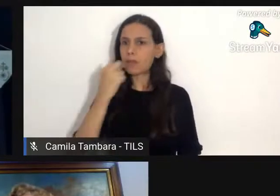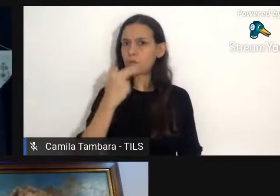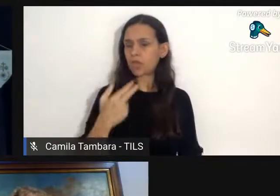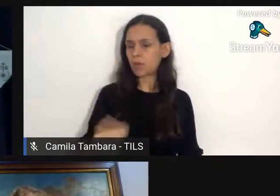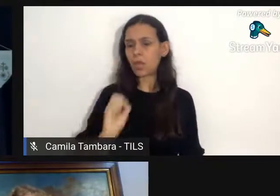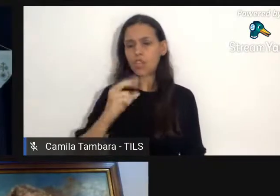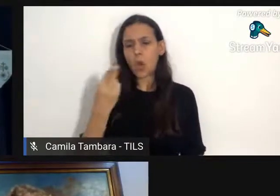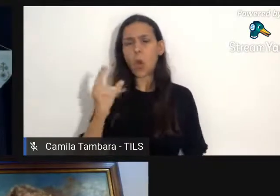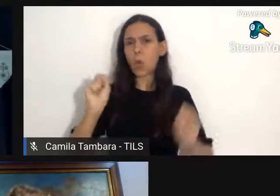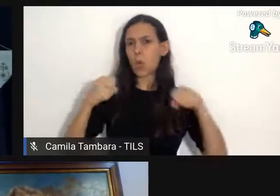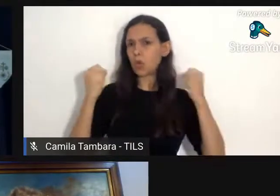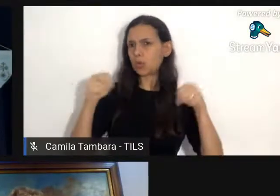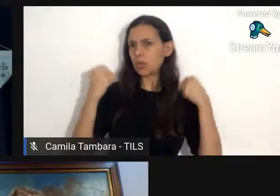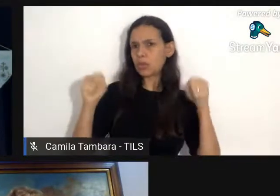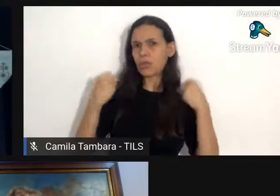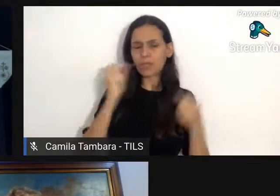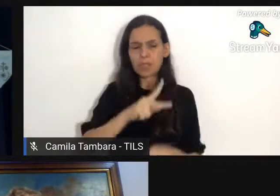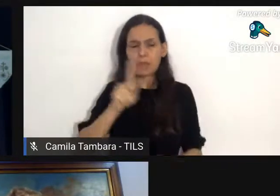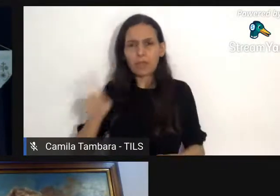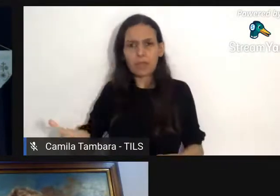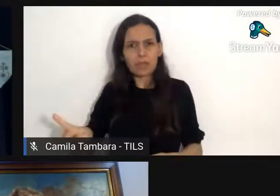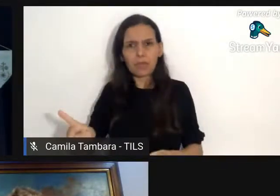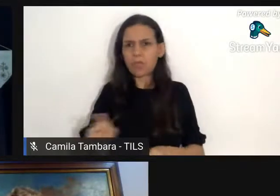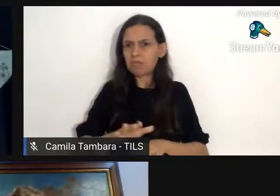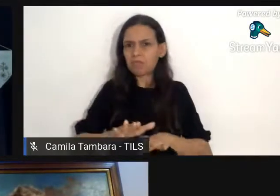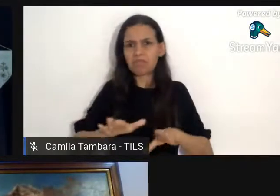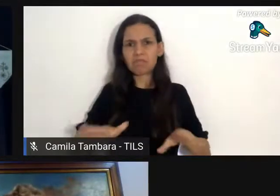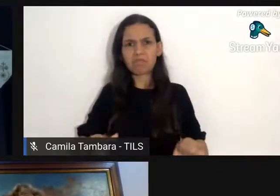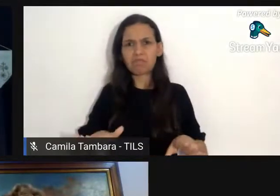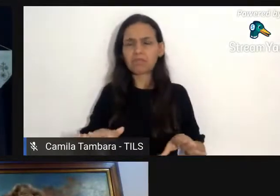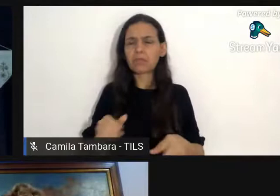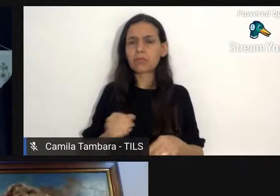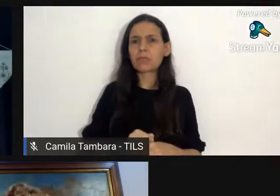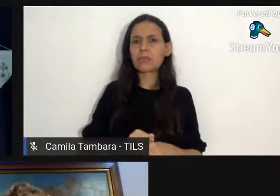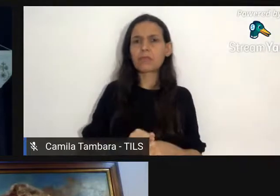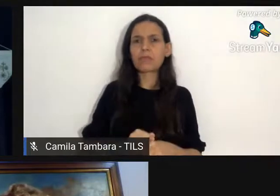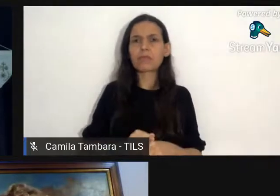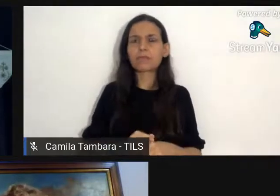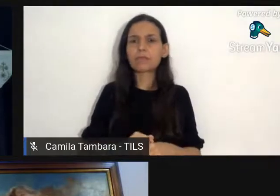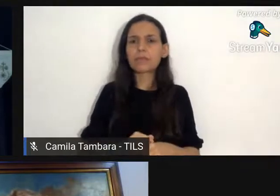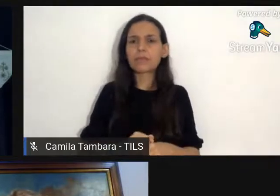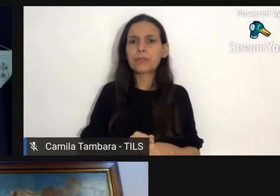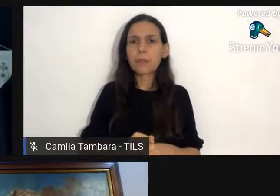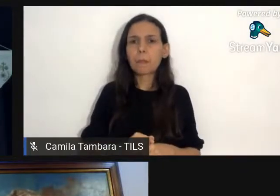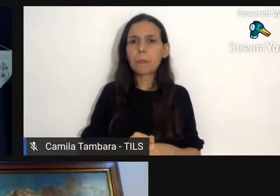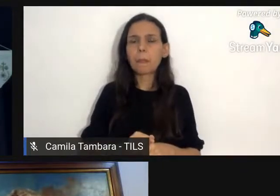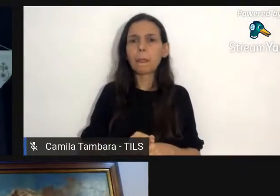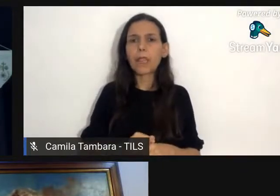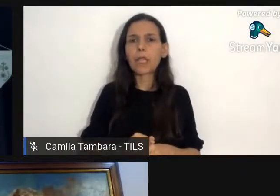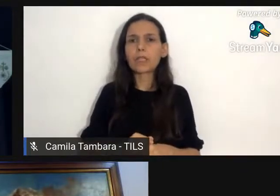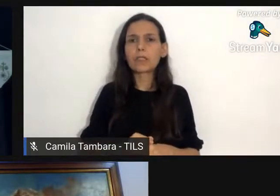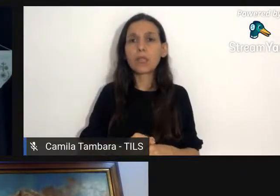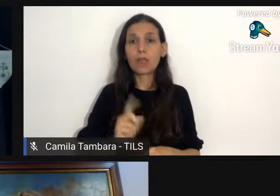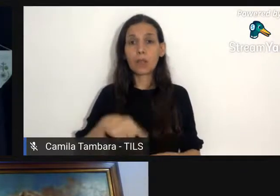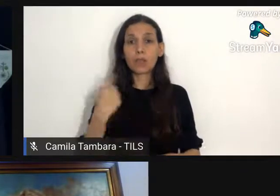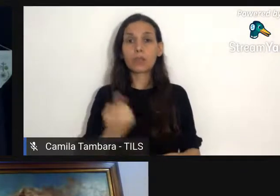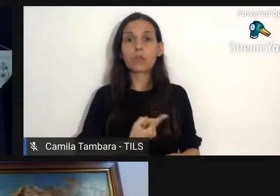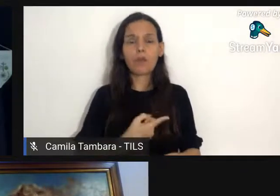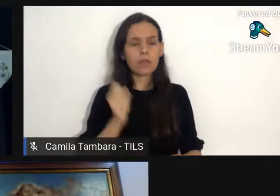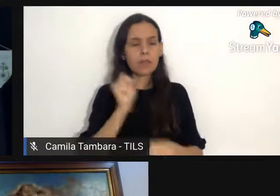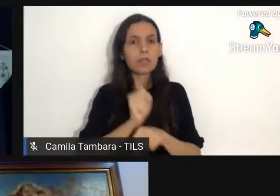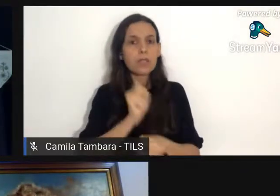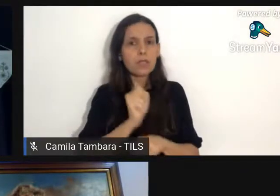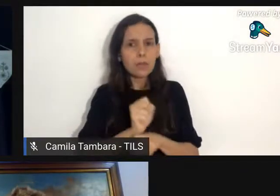de linguagem, ou como professor de educação física, não é óbvio que a gente esperasse